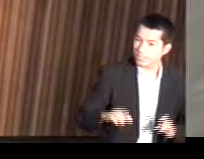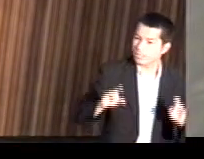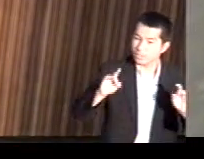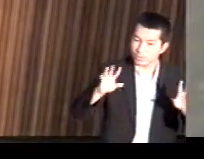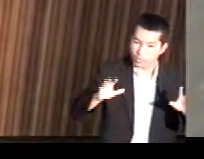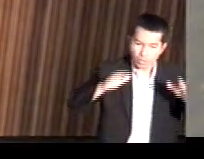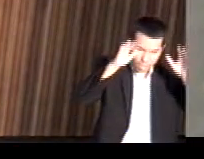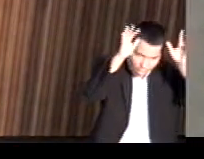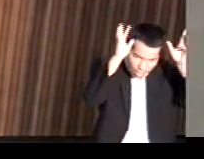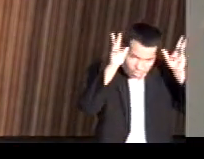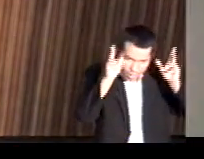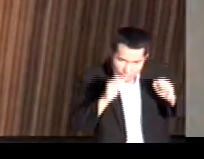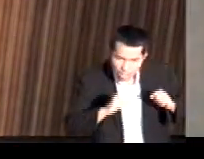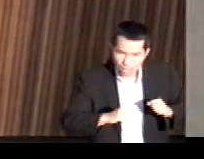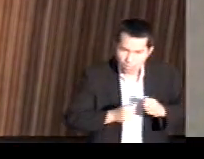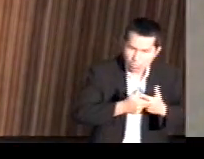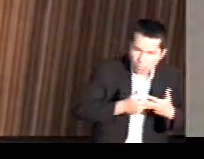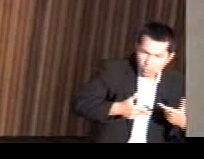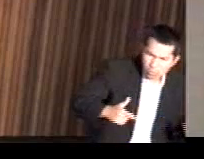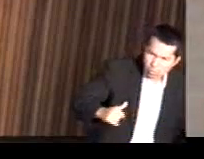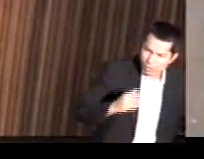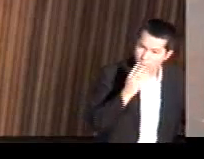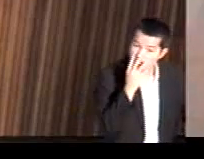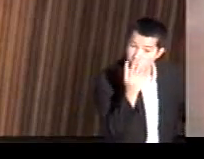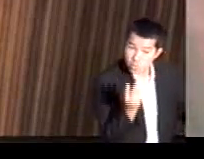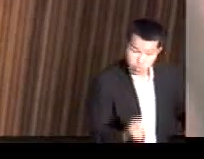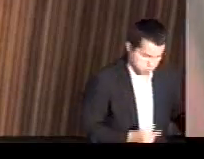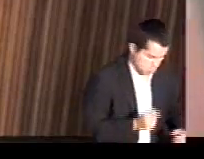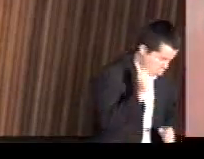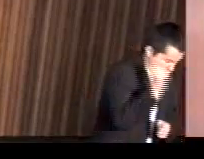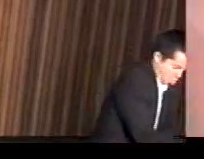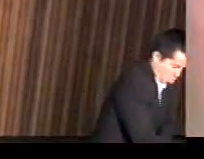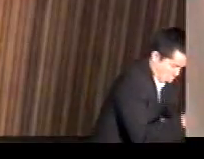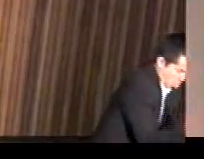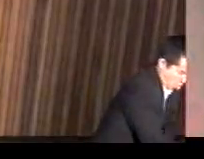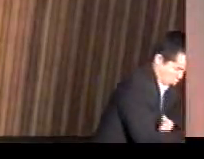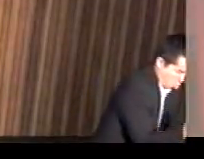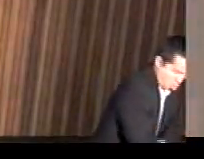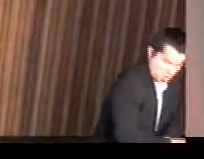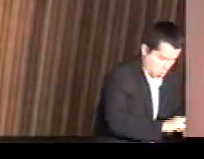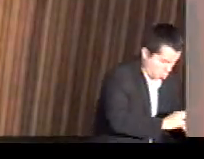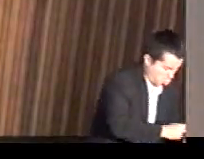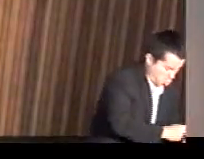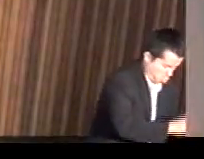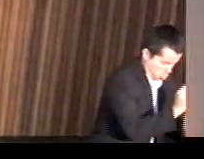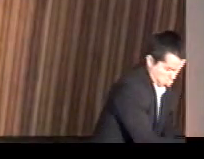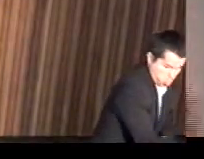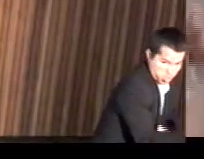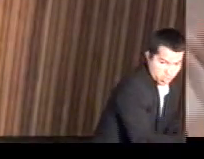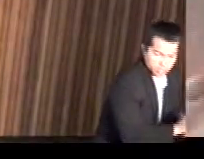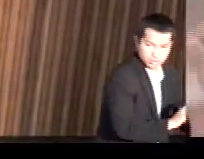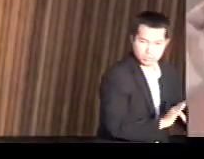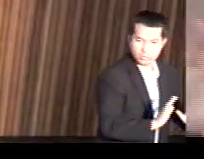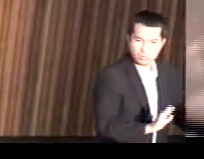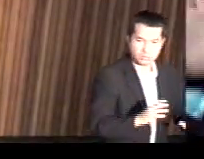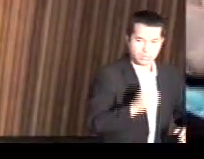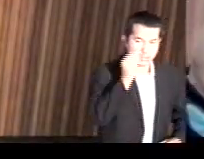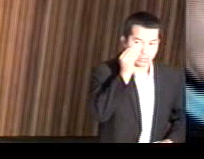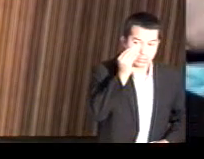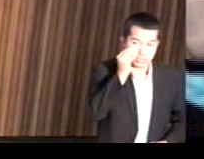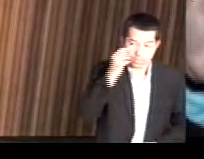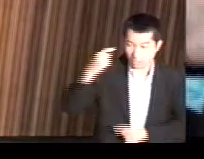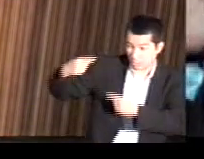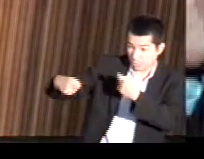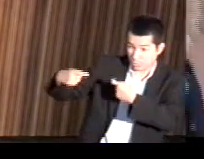só 385 homens, quando havia 4 nações que estavam em guerra, ele diz: eu não posso